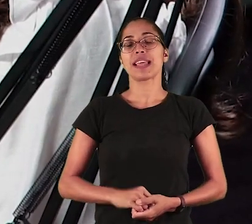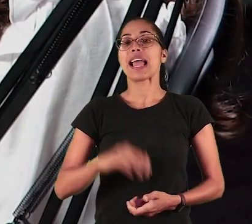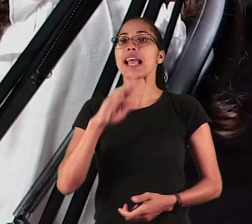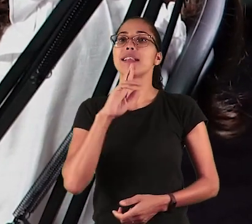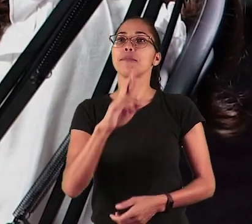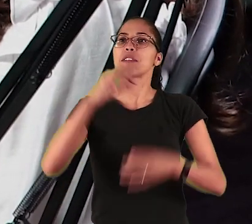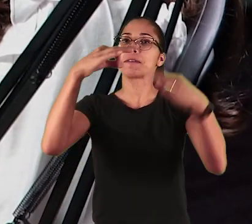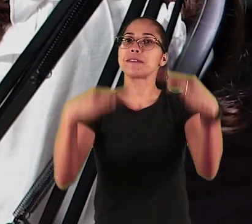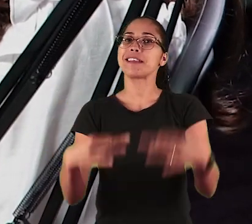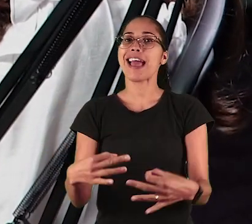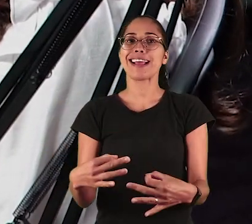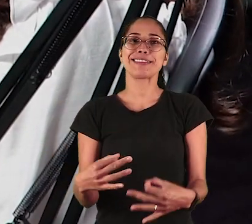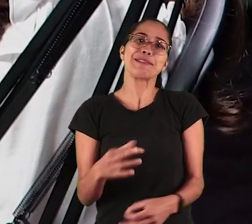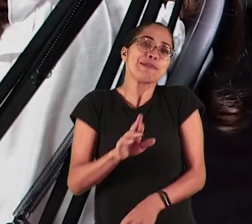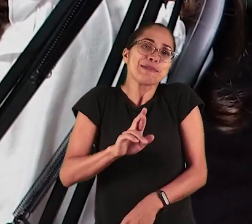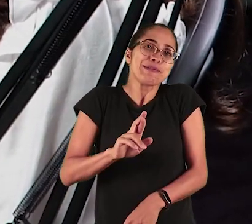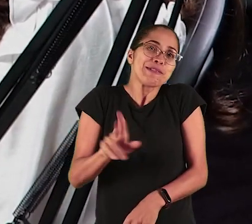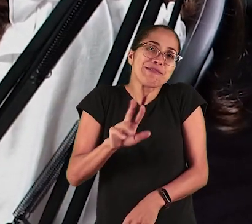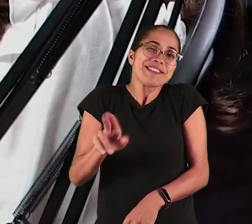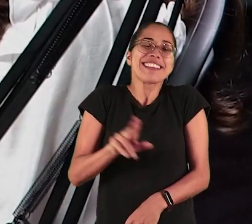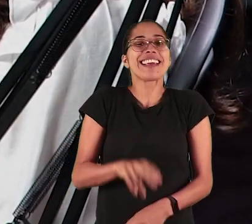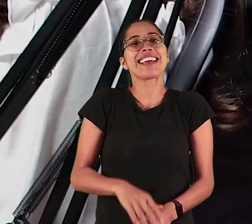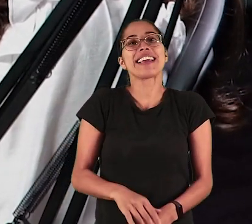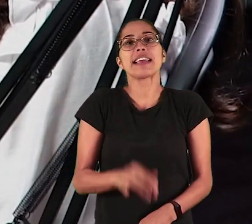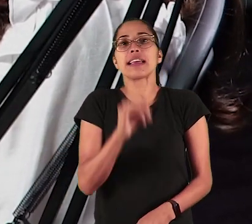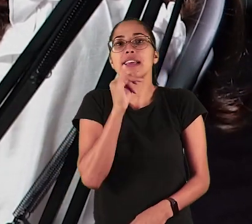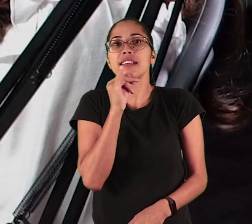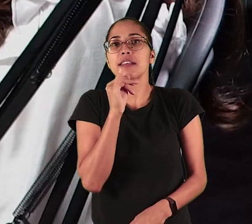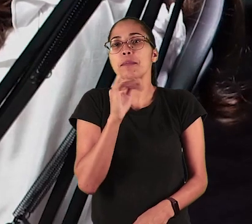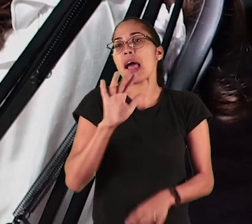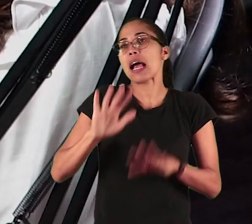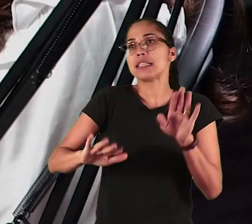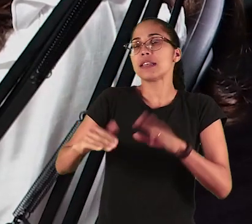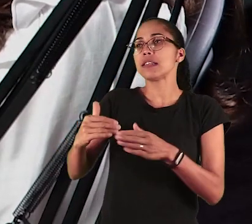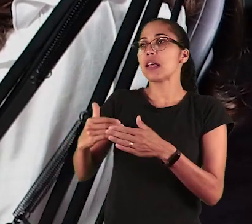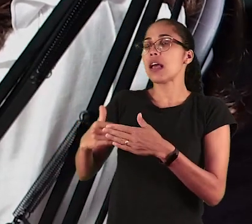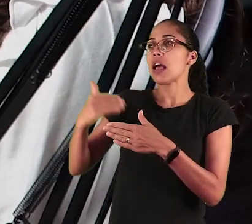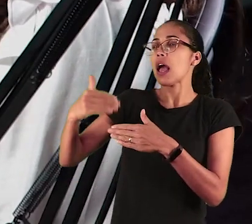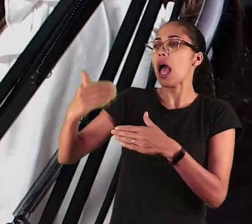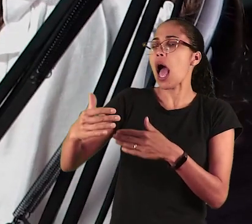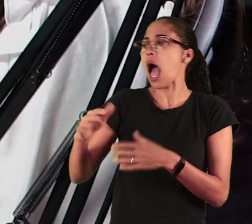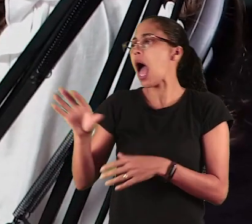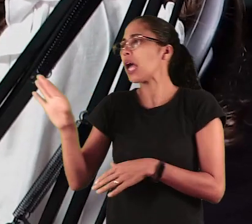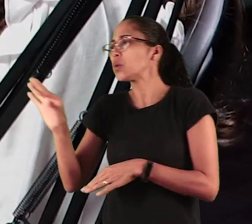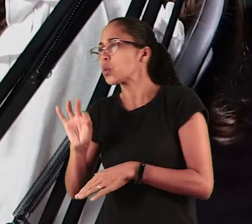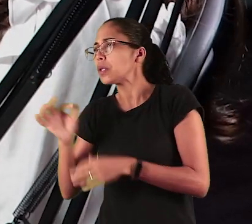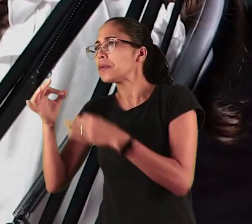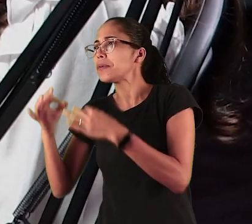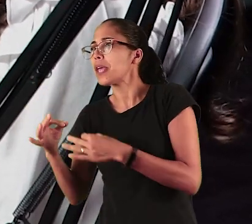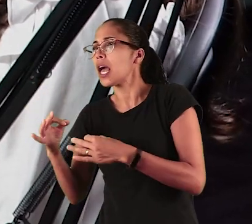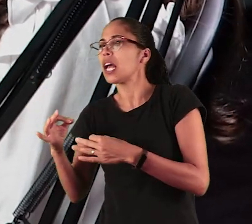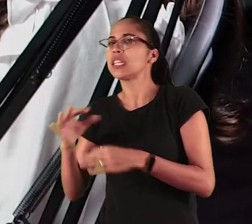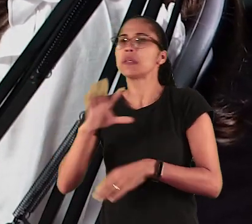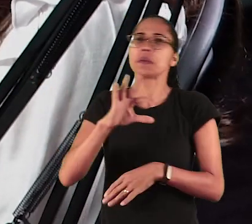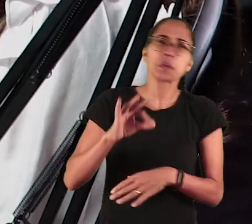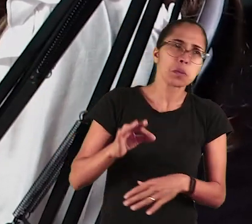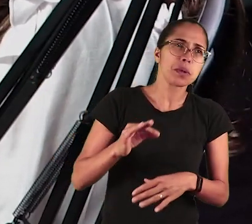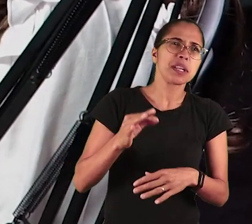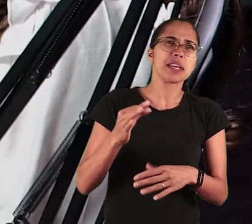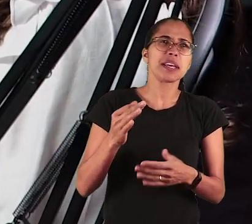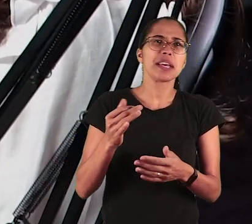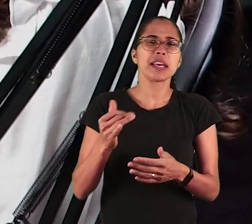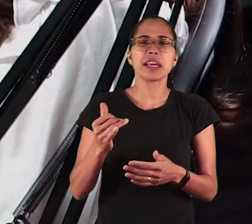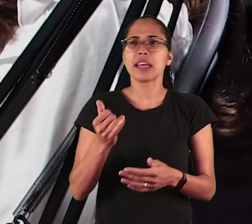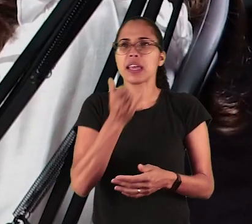resposta correta né E talvez você passa um tempo você fala assim Putz essa decisão foi certa essa decisão não foi certa mas eu acho que